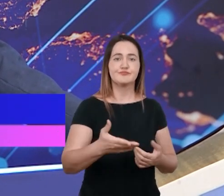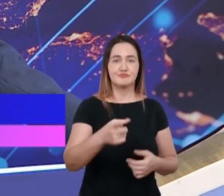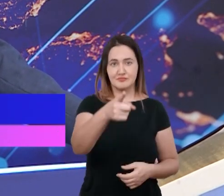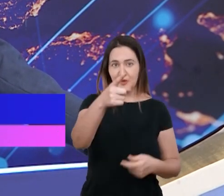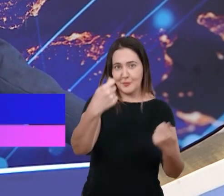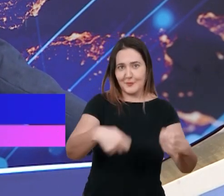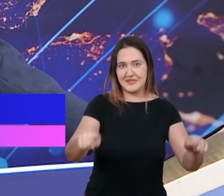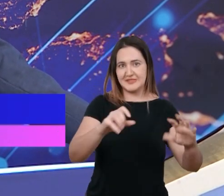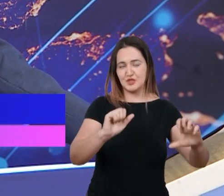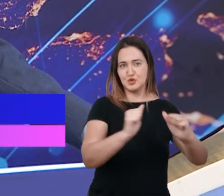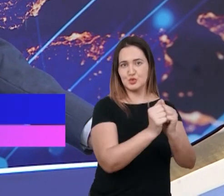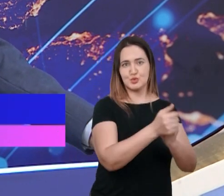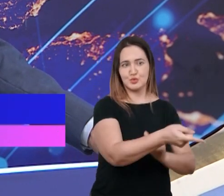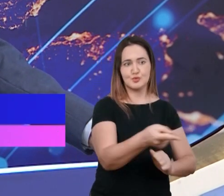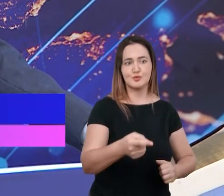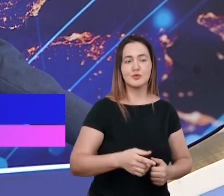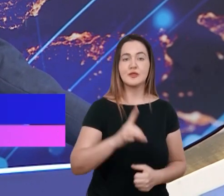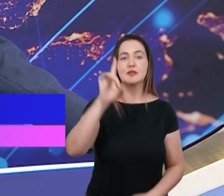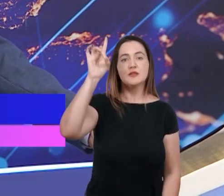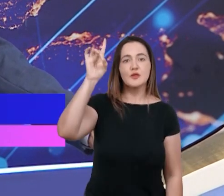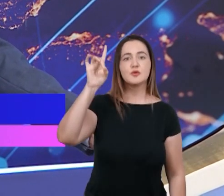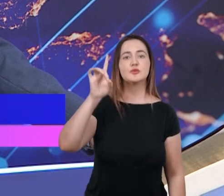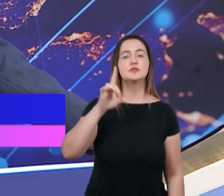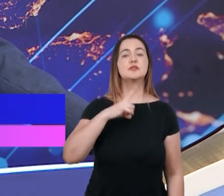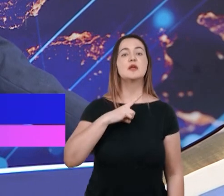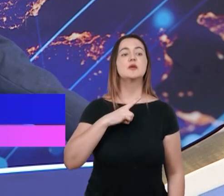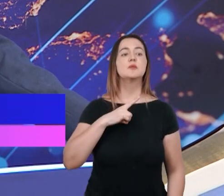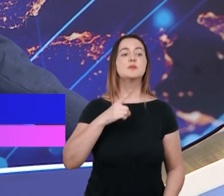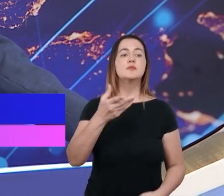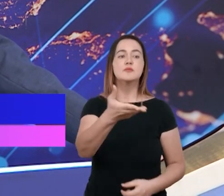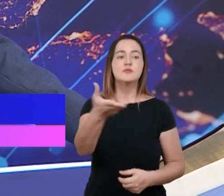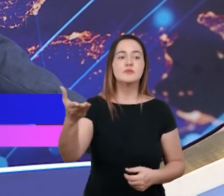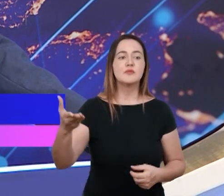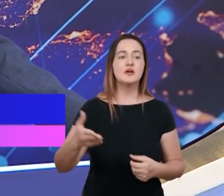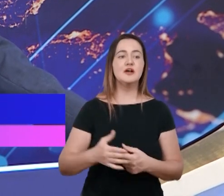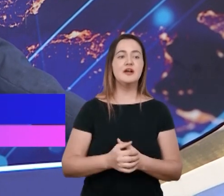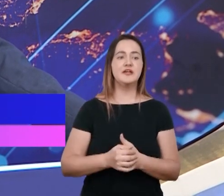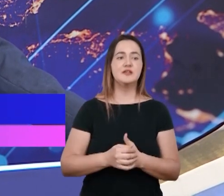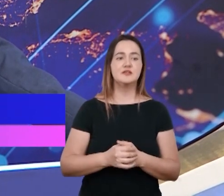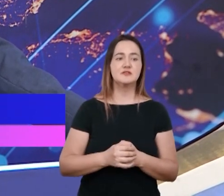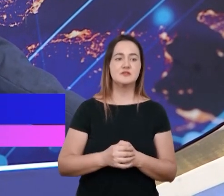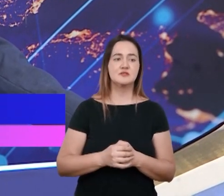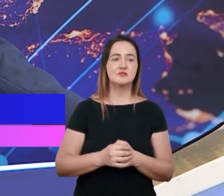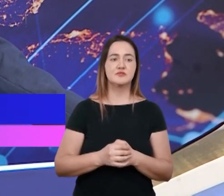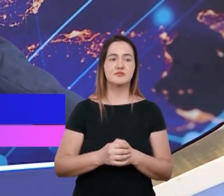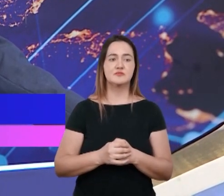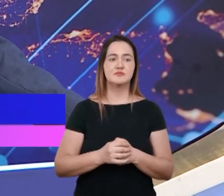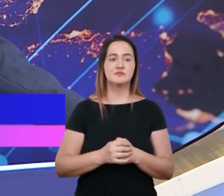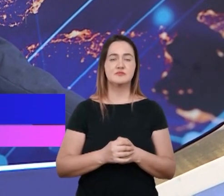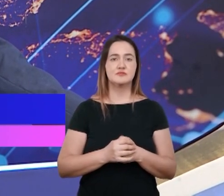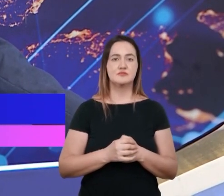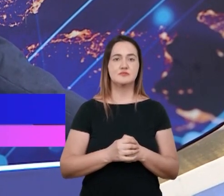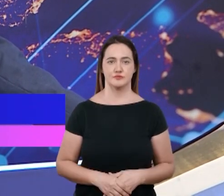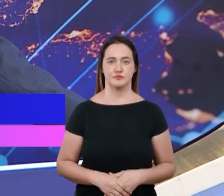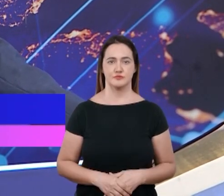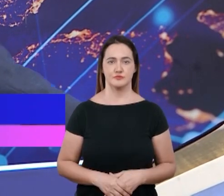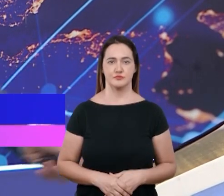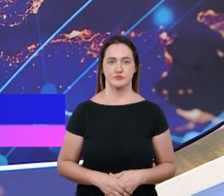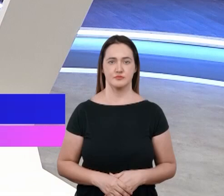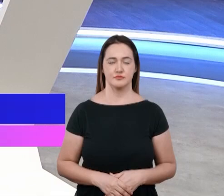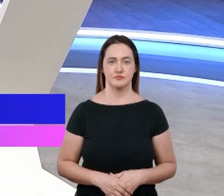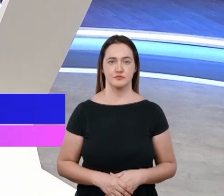que enfrentarão a consequência do inferno. Mas você não precisa passar por isso, já sabe. Porque Deus tem para você uma outra